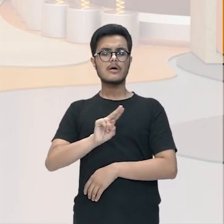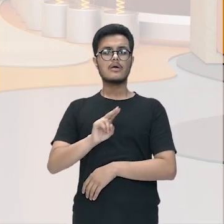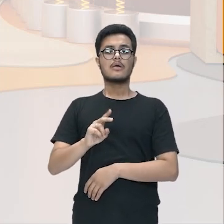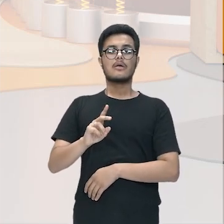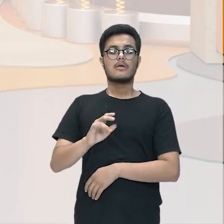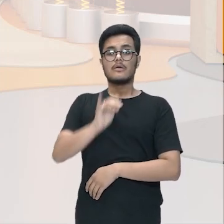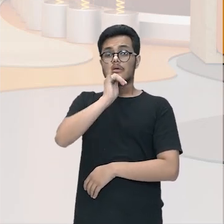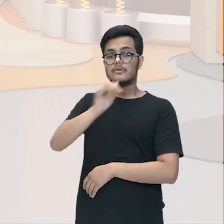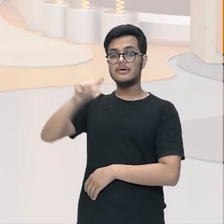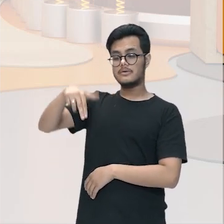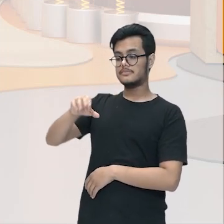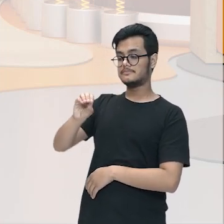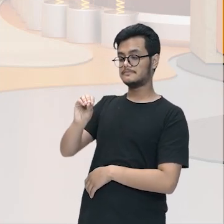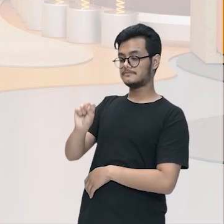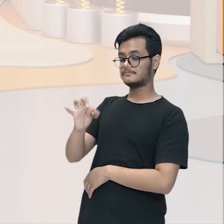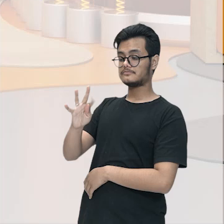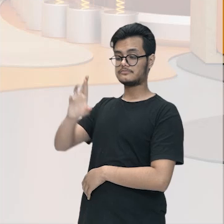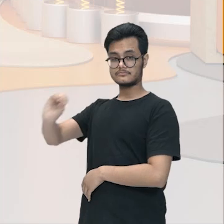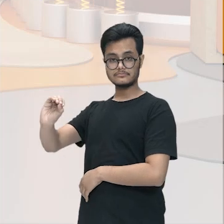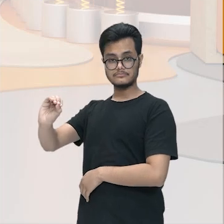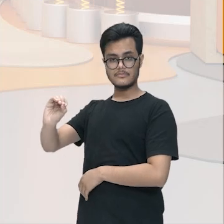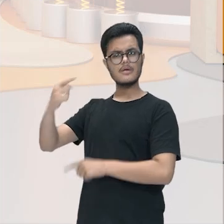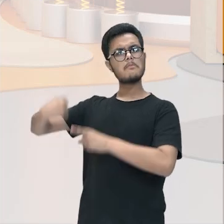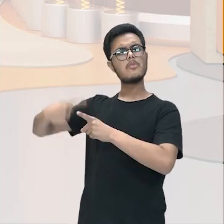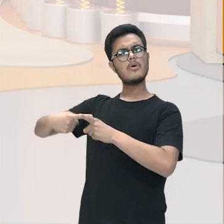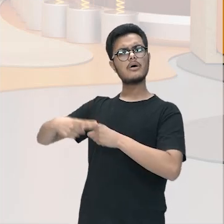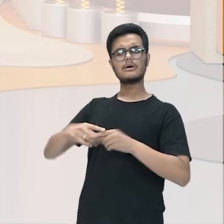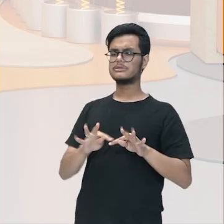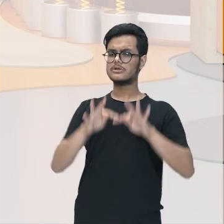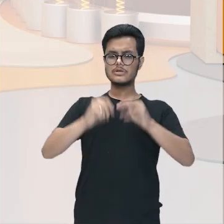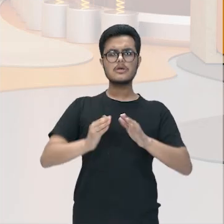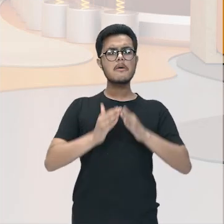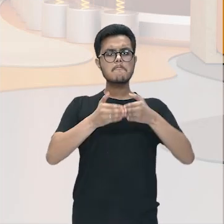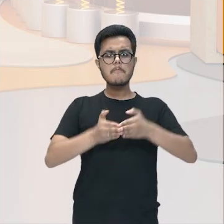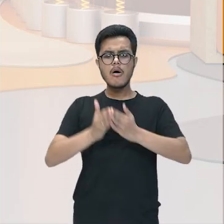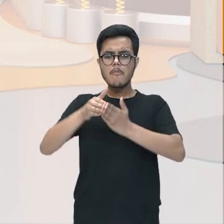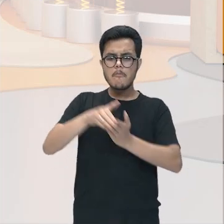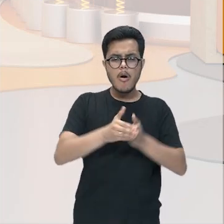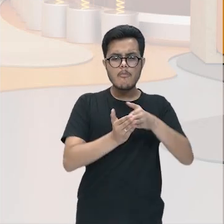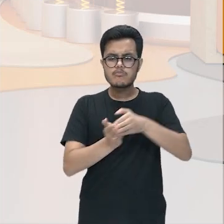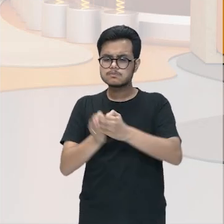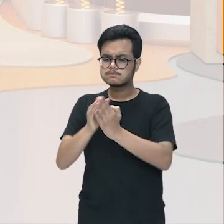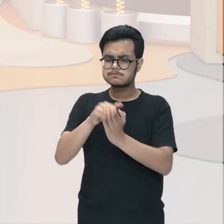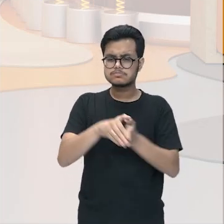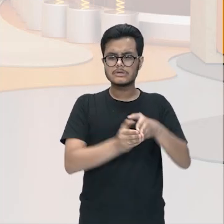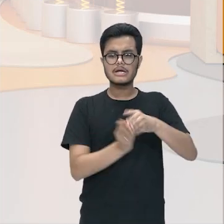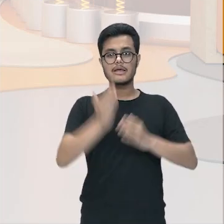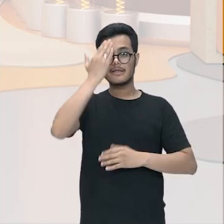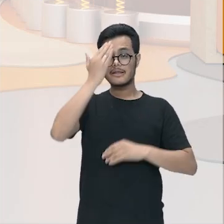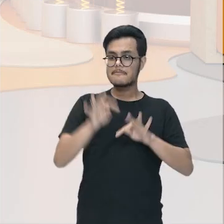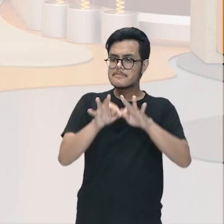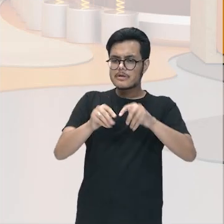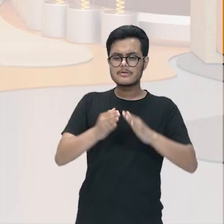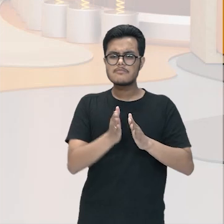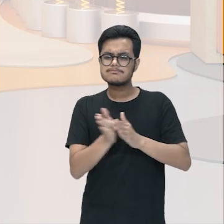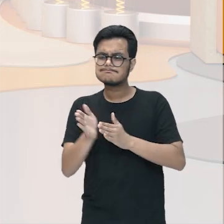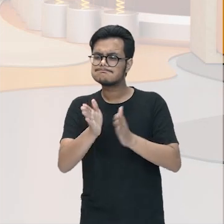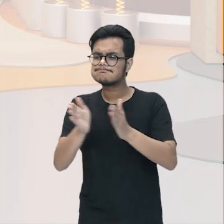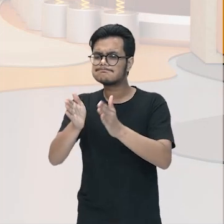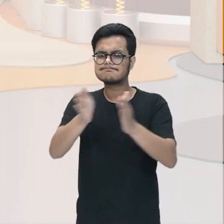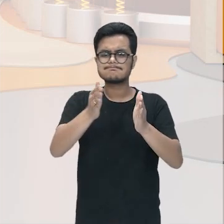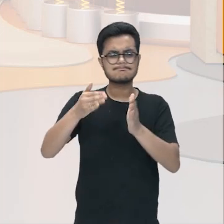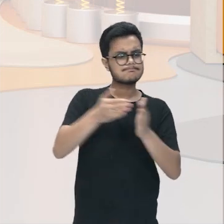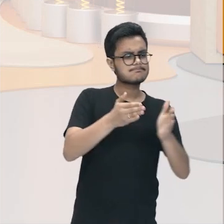Nostro. Por quê? Porque os gregos e os romanos eles navegavam ali e sabiam, né, de toda então a região